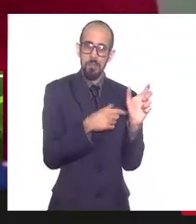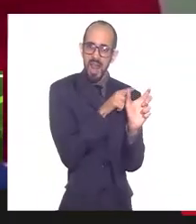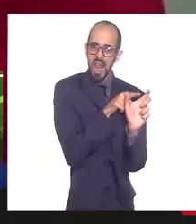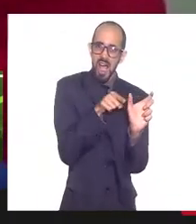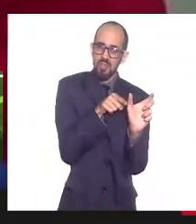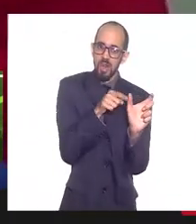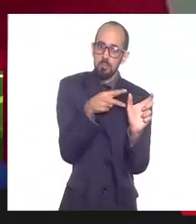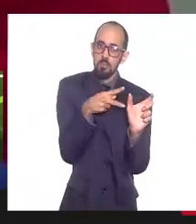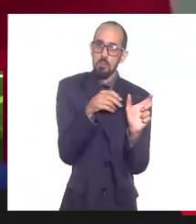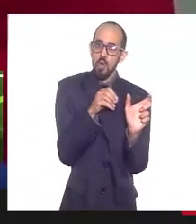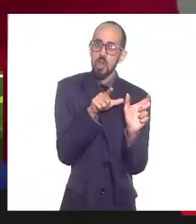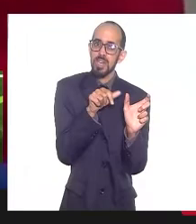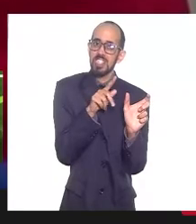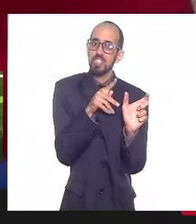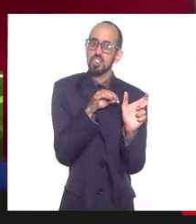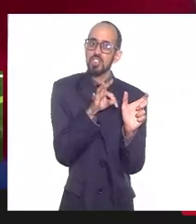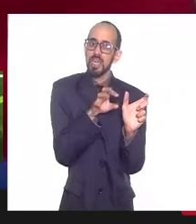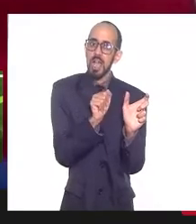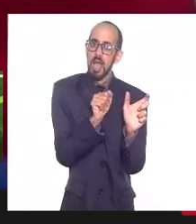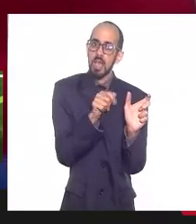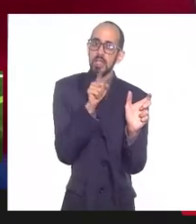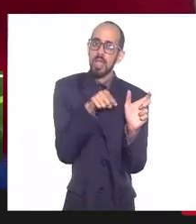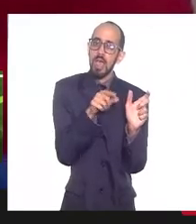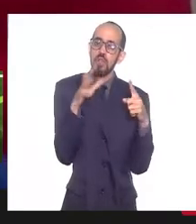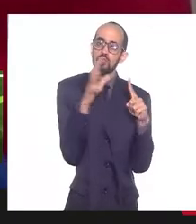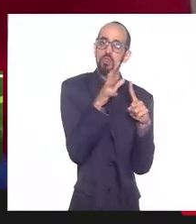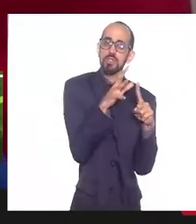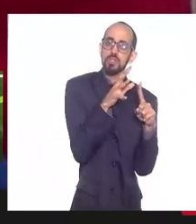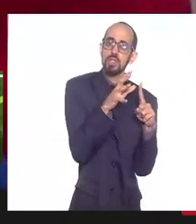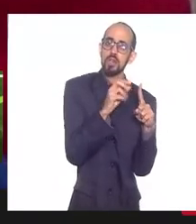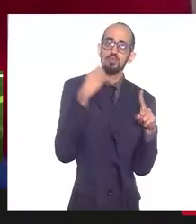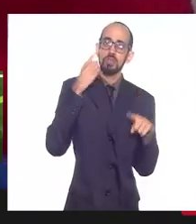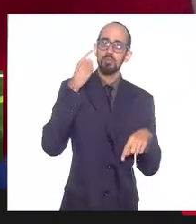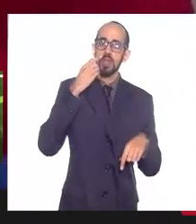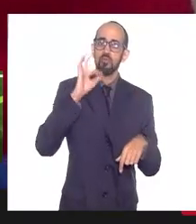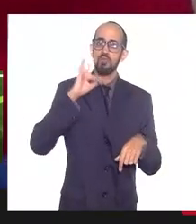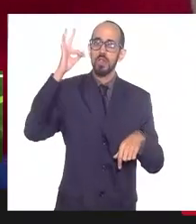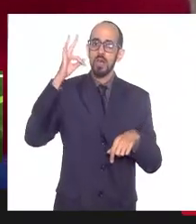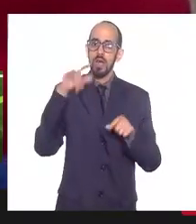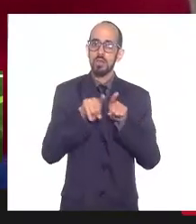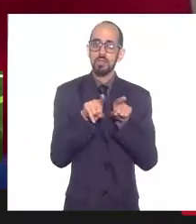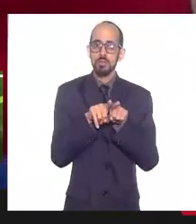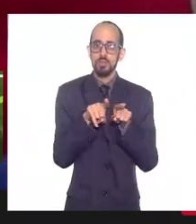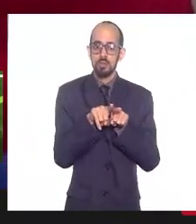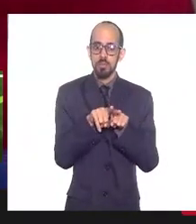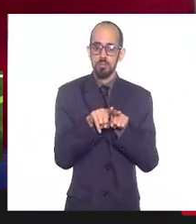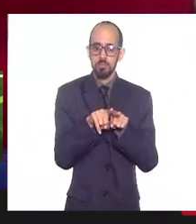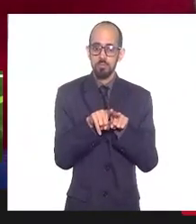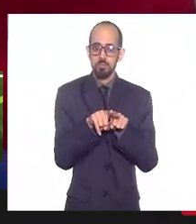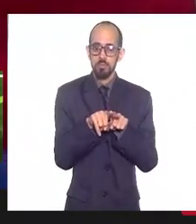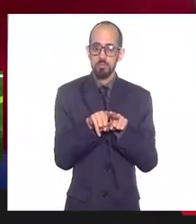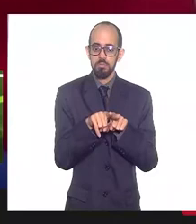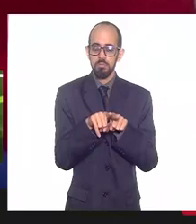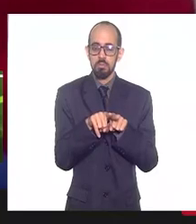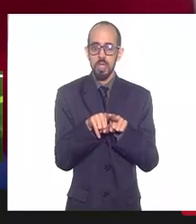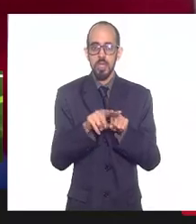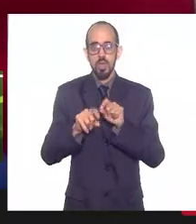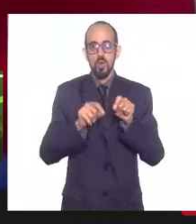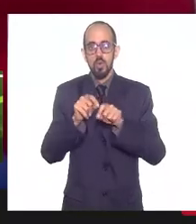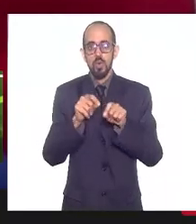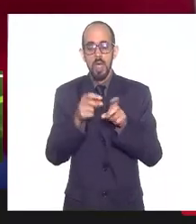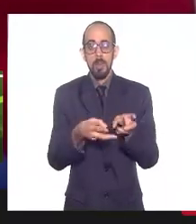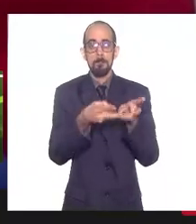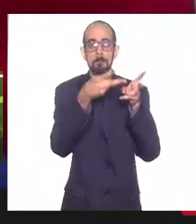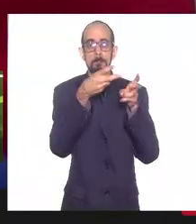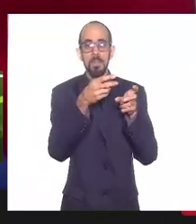aos companheiros do Senado Federal e levando aos companheiros da Câmara dos Deputados a magnitude desse